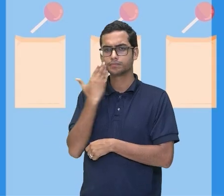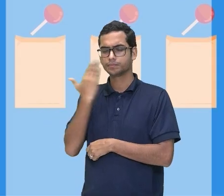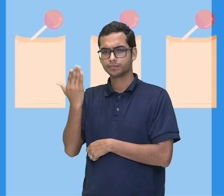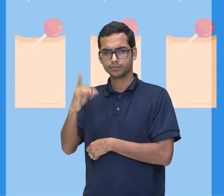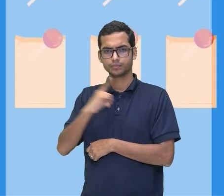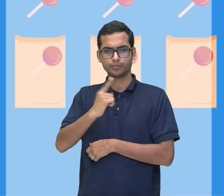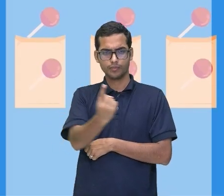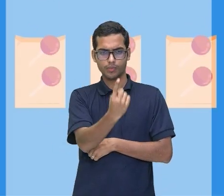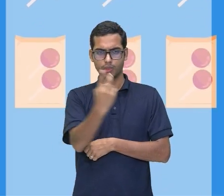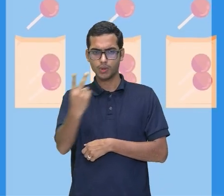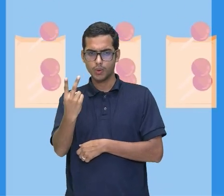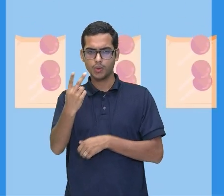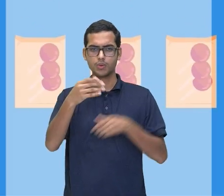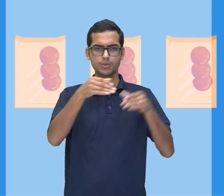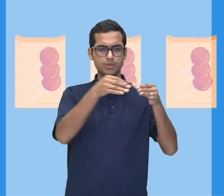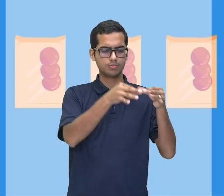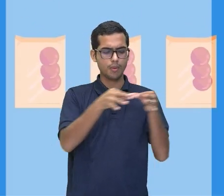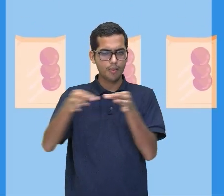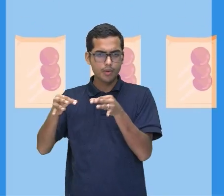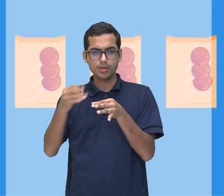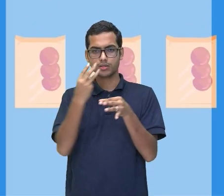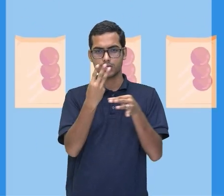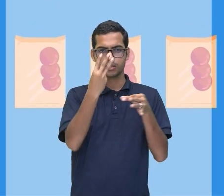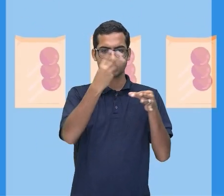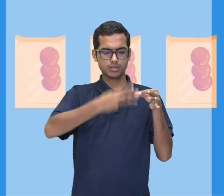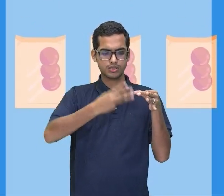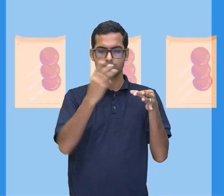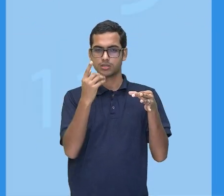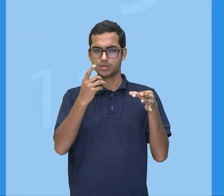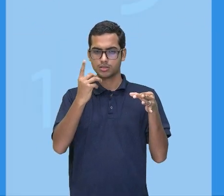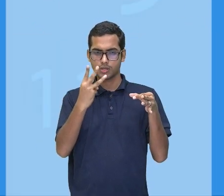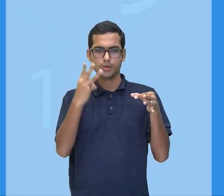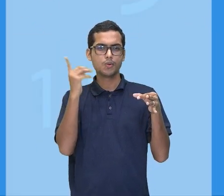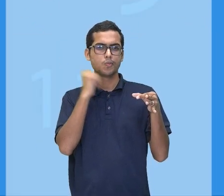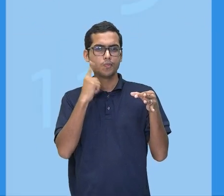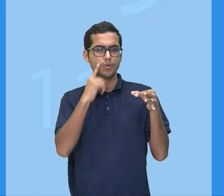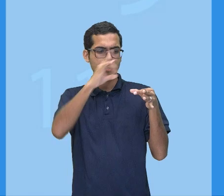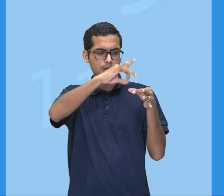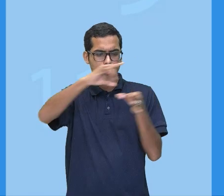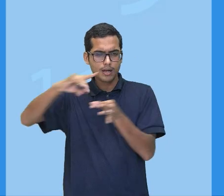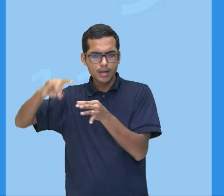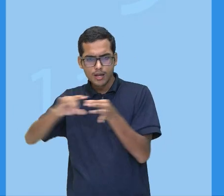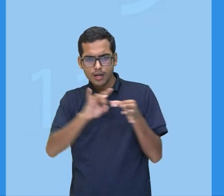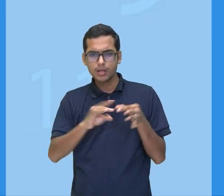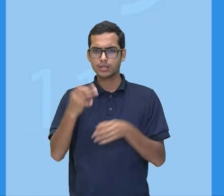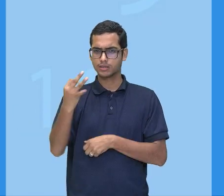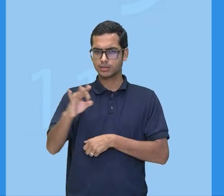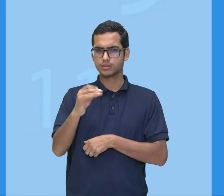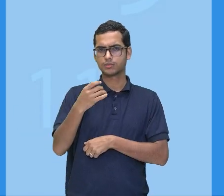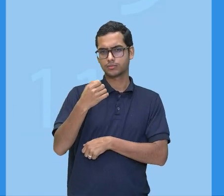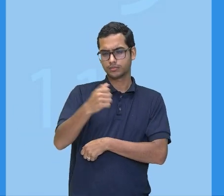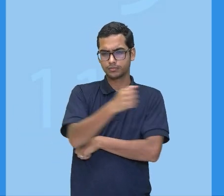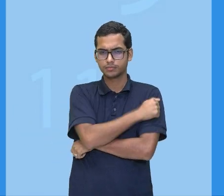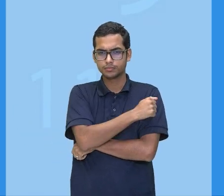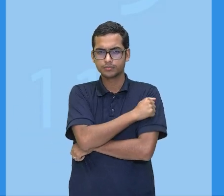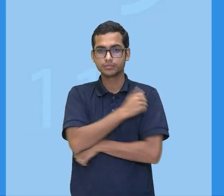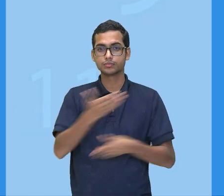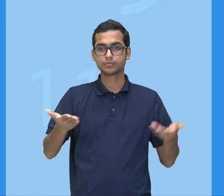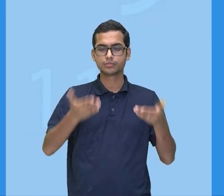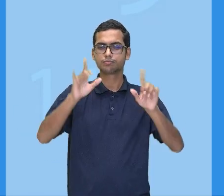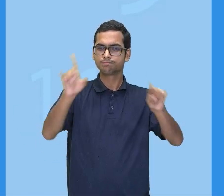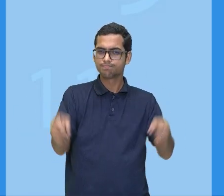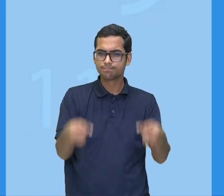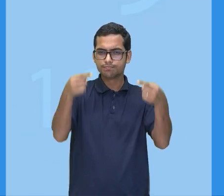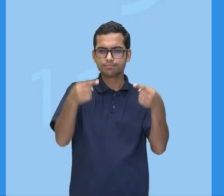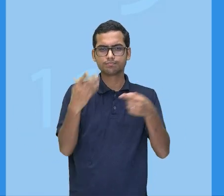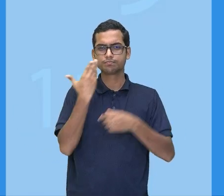12 pacotes com 3 pirulitos em cada um dos pacotinhos. Muito bem, estudantes! Agora, fiquem com o desafio